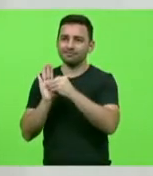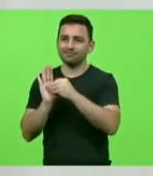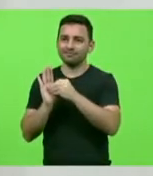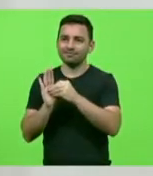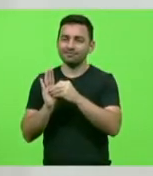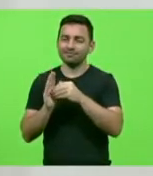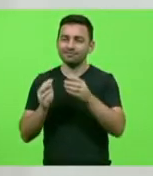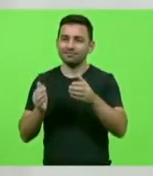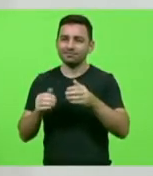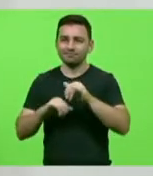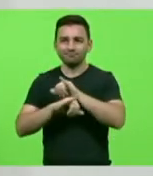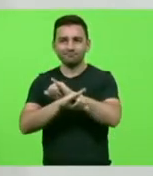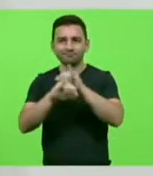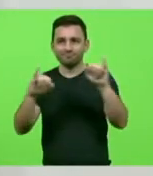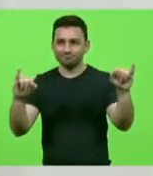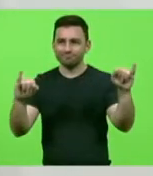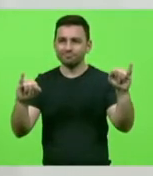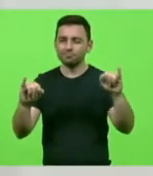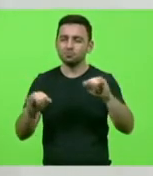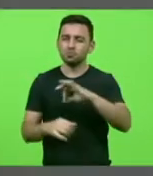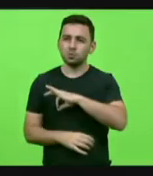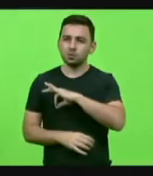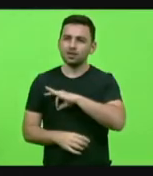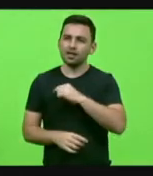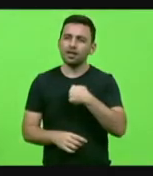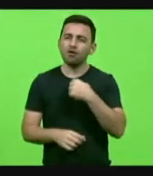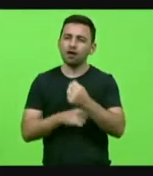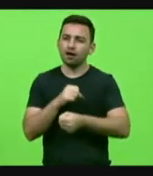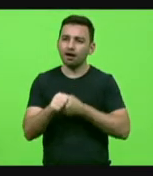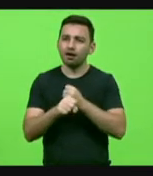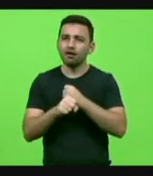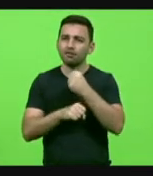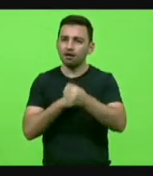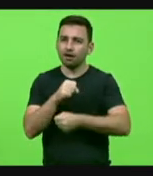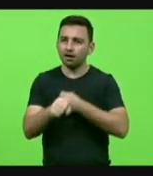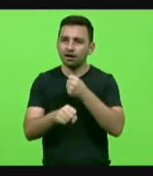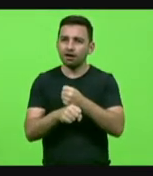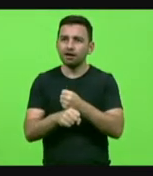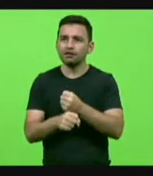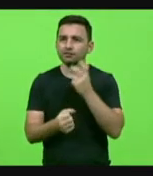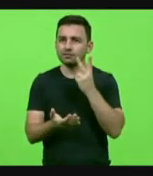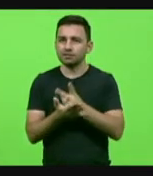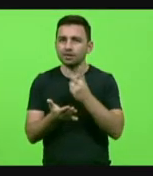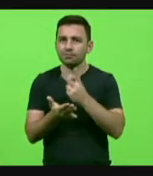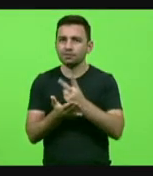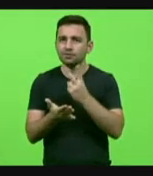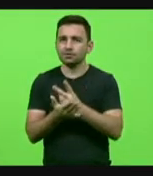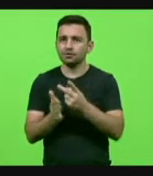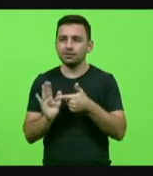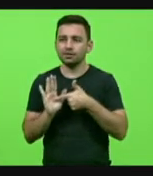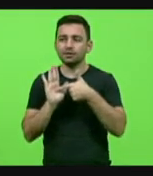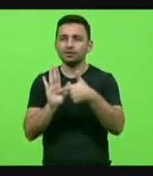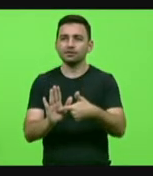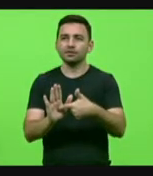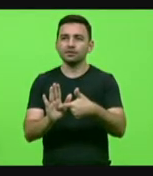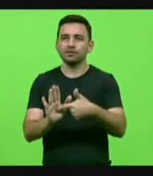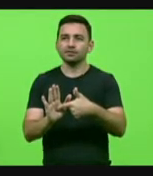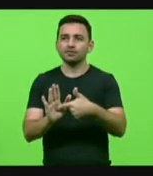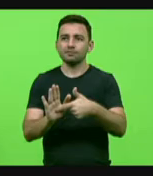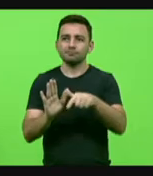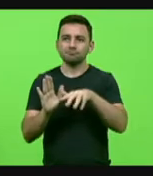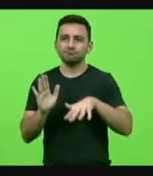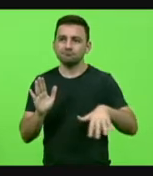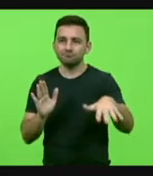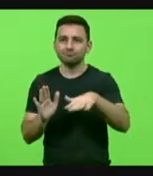passar aos policiais, e todo ano eu procuro fazer esse reconhecimento, deputado Ismael, pela importância